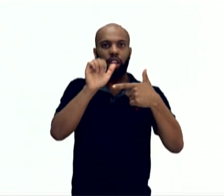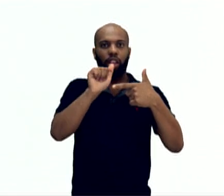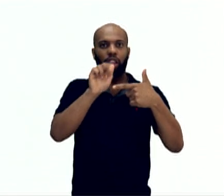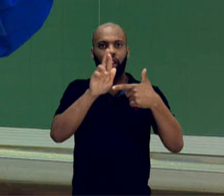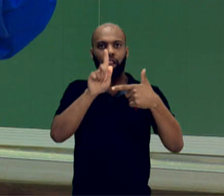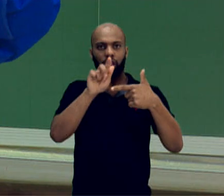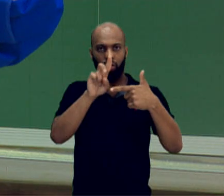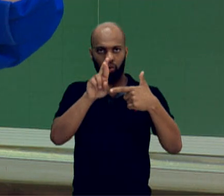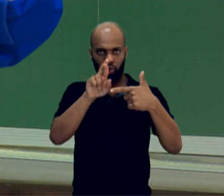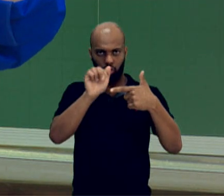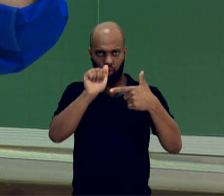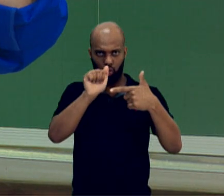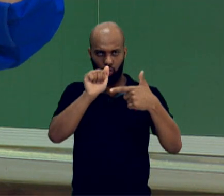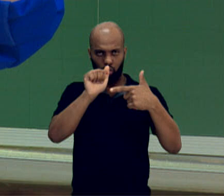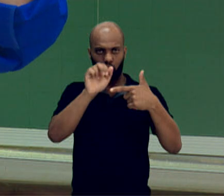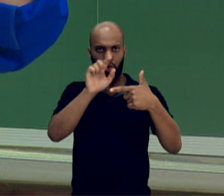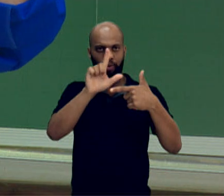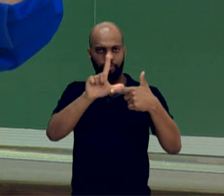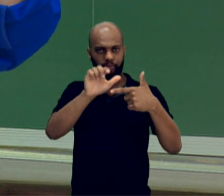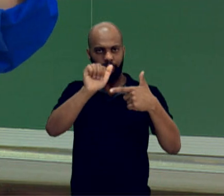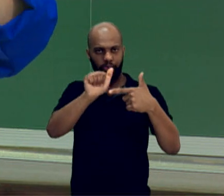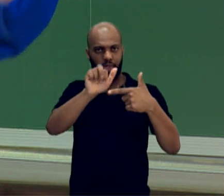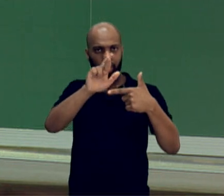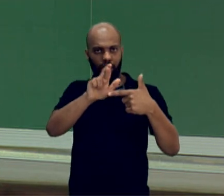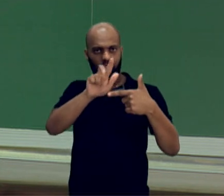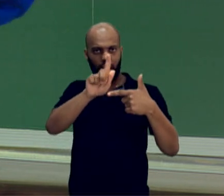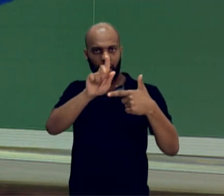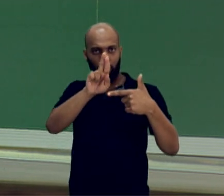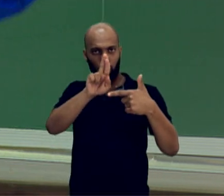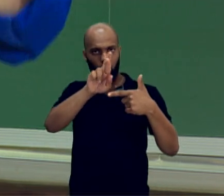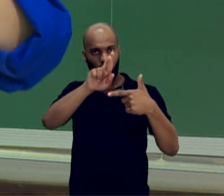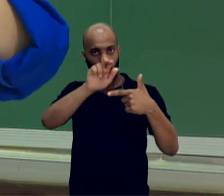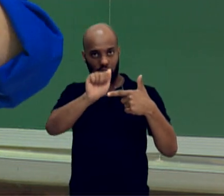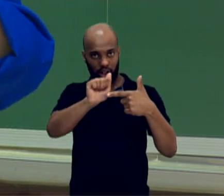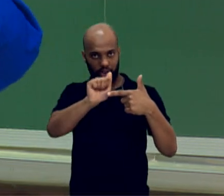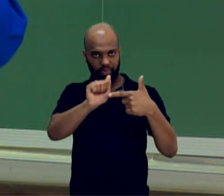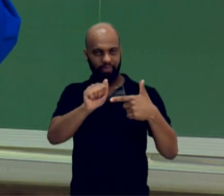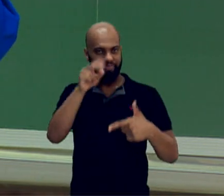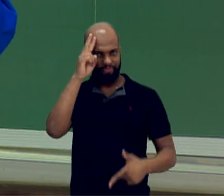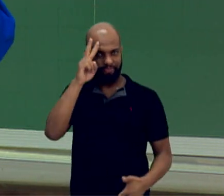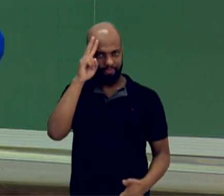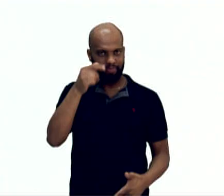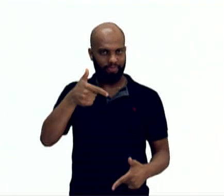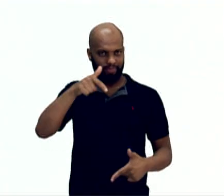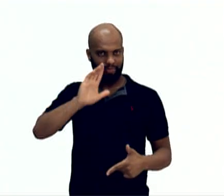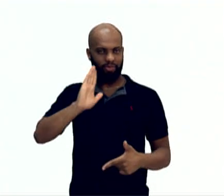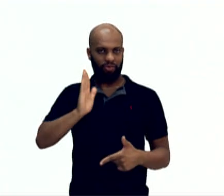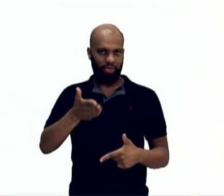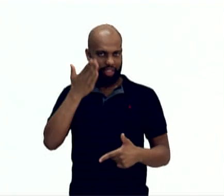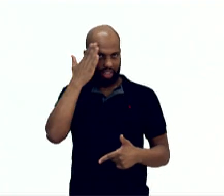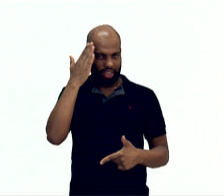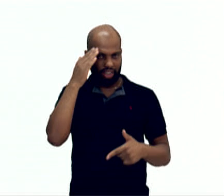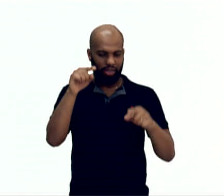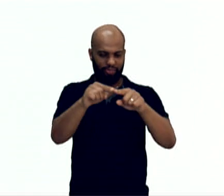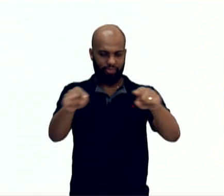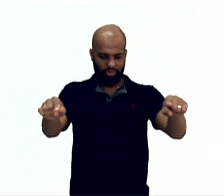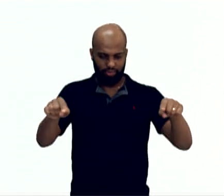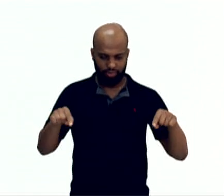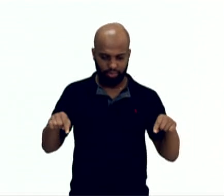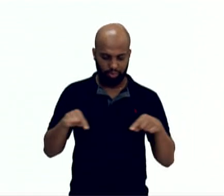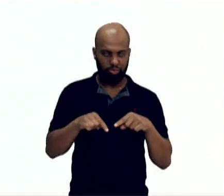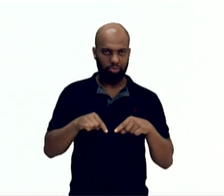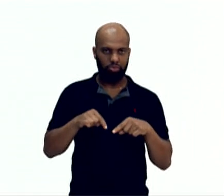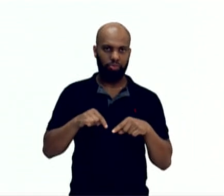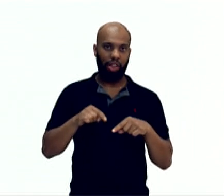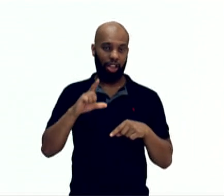terreno do seu Olavo, comprimento seria a frente do terreno e a largura seria a lateral. Tudo bem? Muito bem.